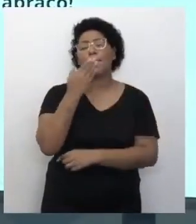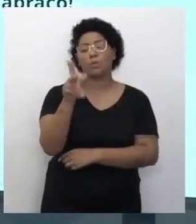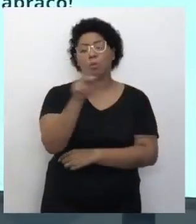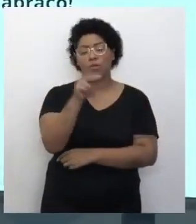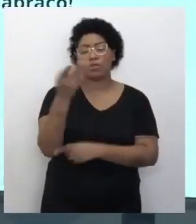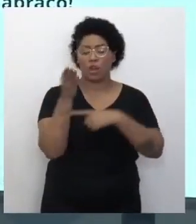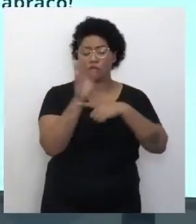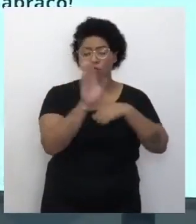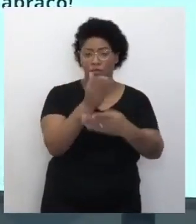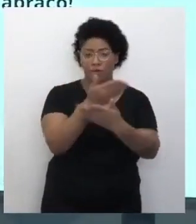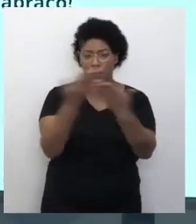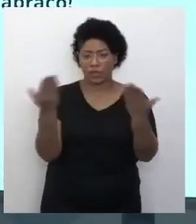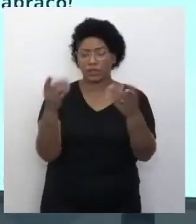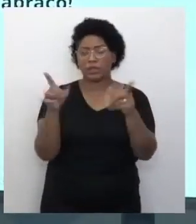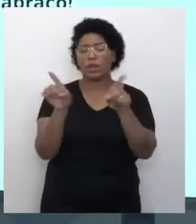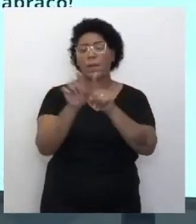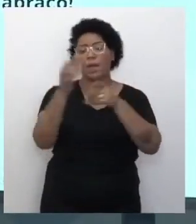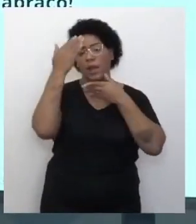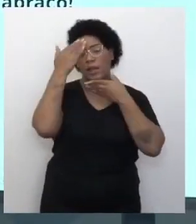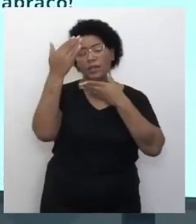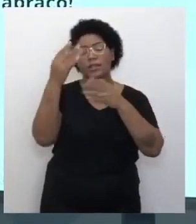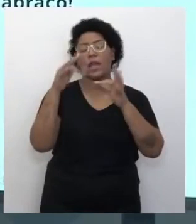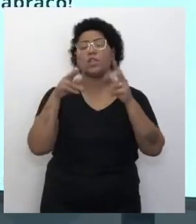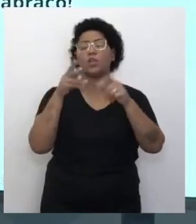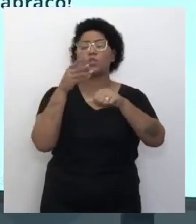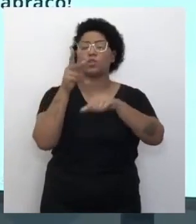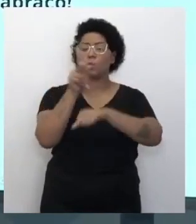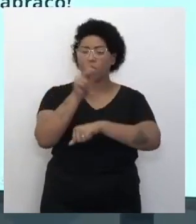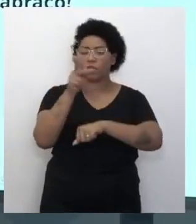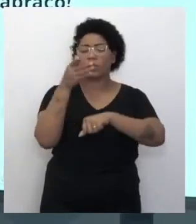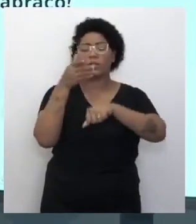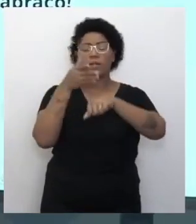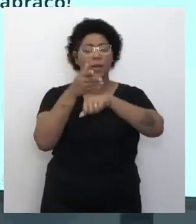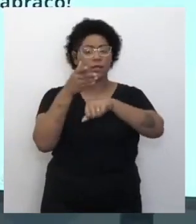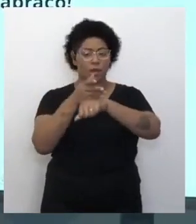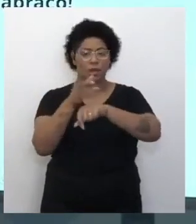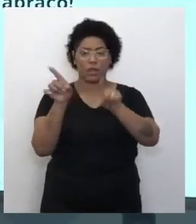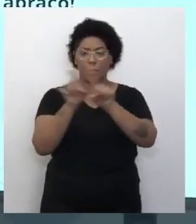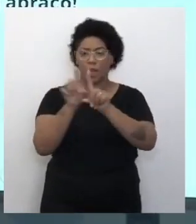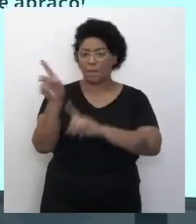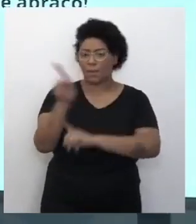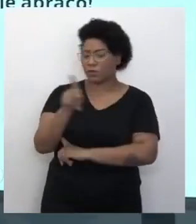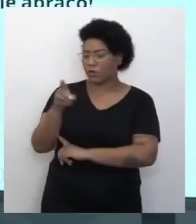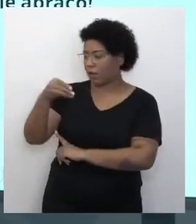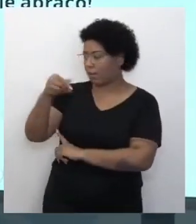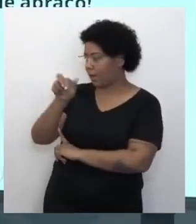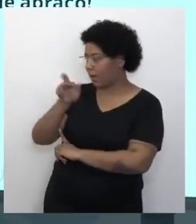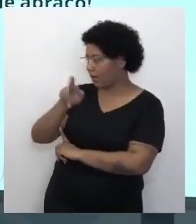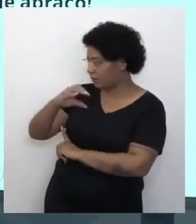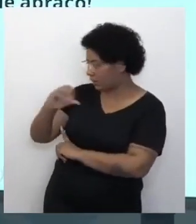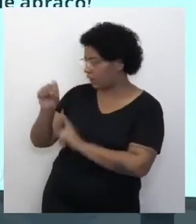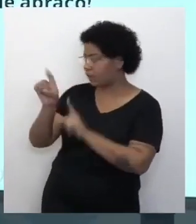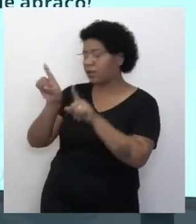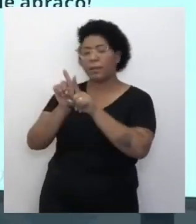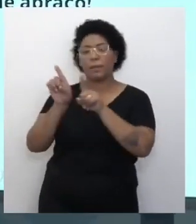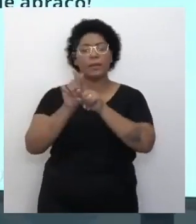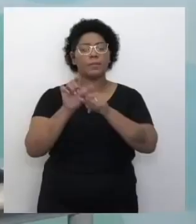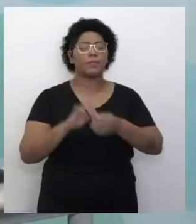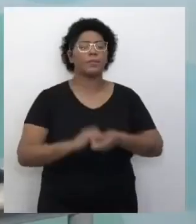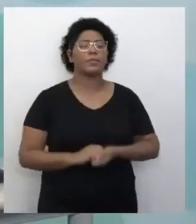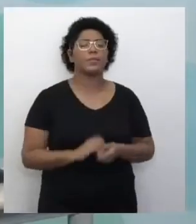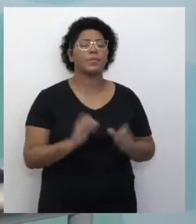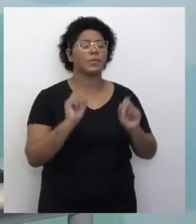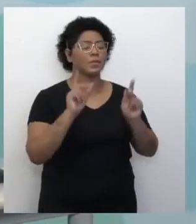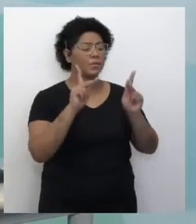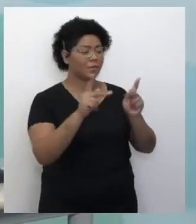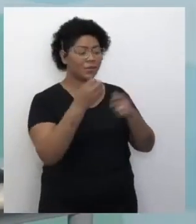Agradeço a participação e a colaboração de todos os professores, né, e vocês, e a professora Márcia aqui também, ok? Ok,